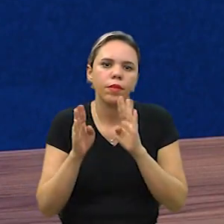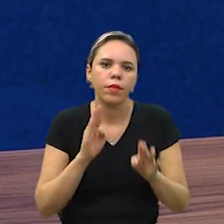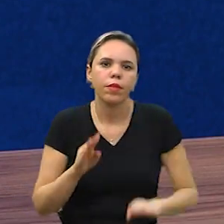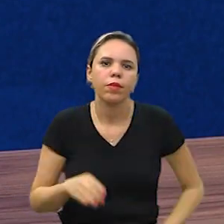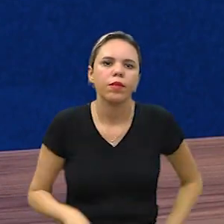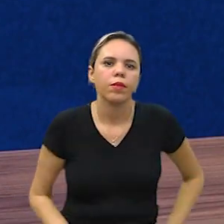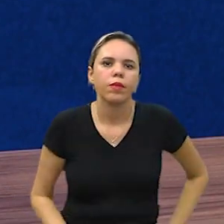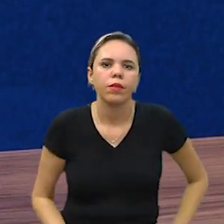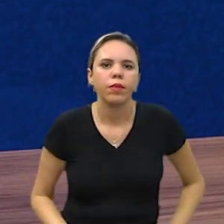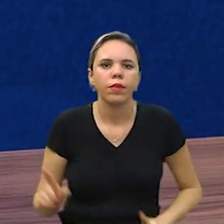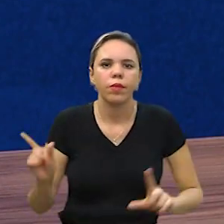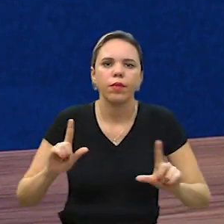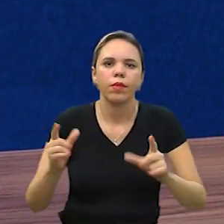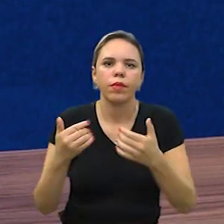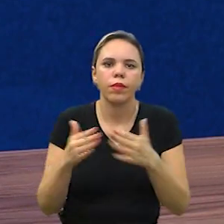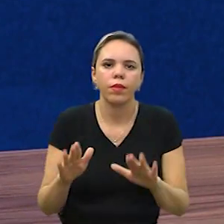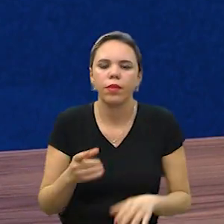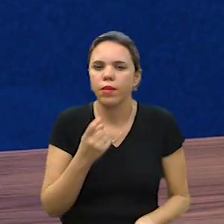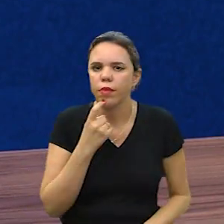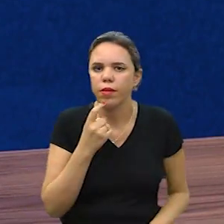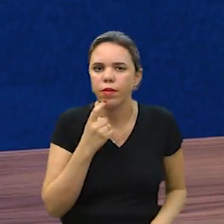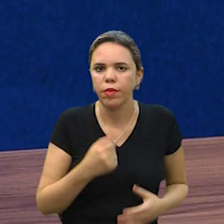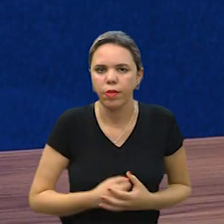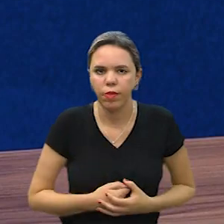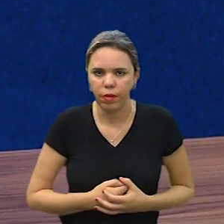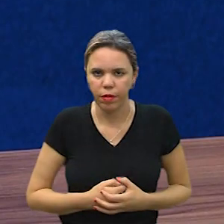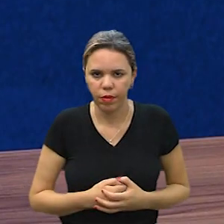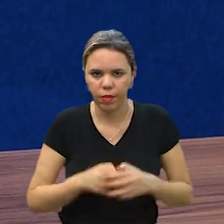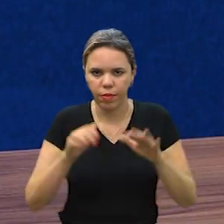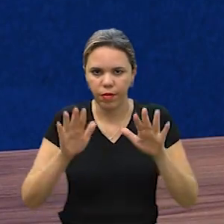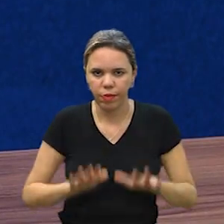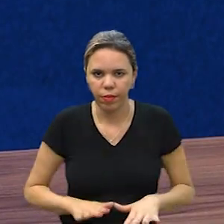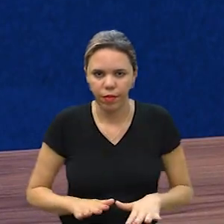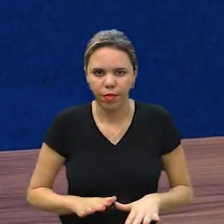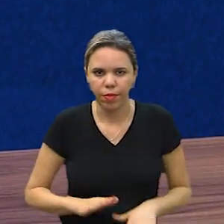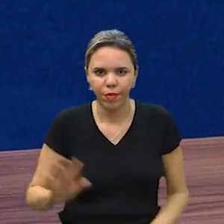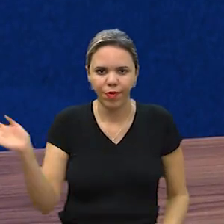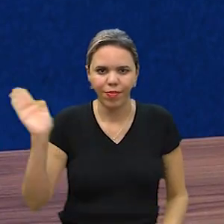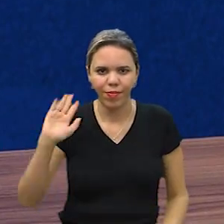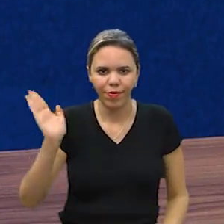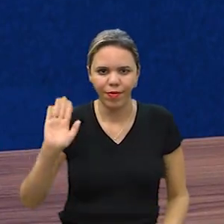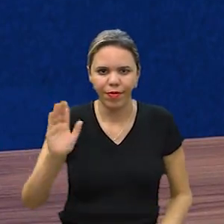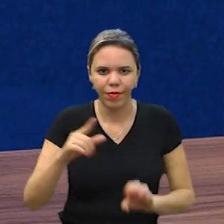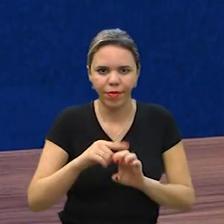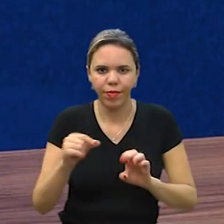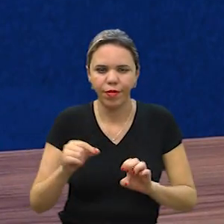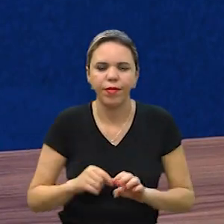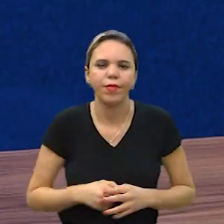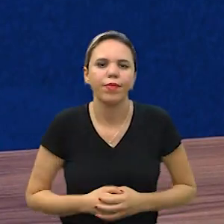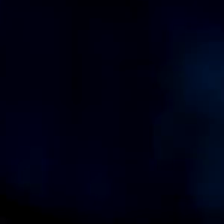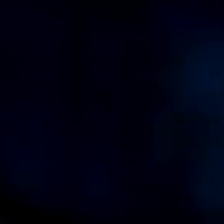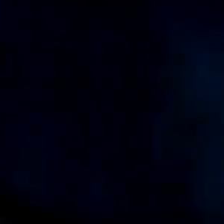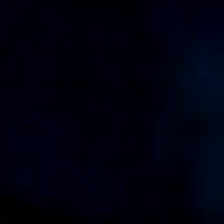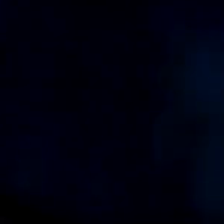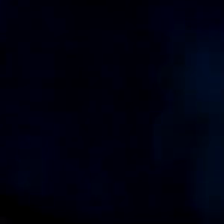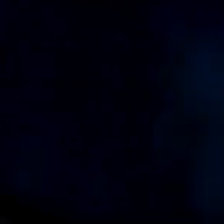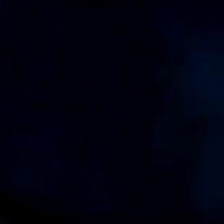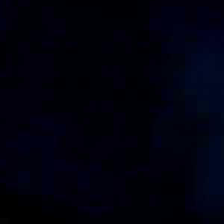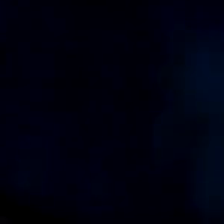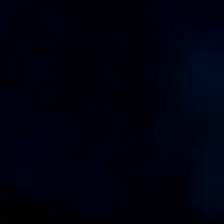ainda, claro, na TV aberta para Campinas e região. Eu fico por aqui, até um próximo Ser Empreendedor.